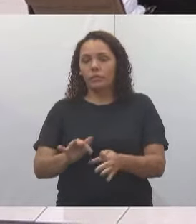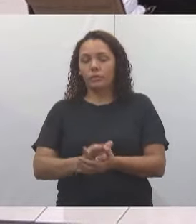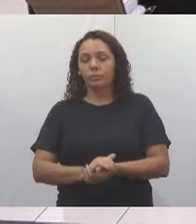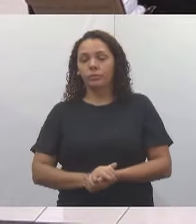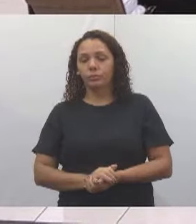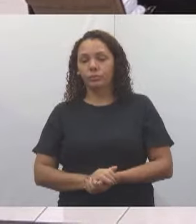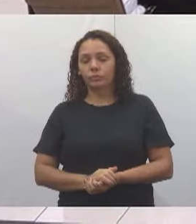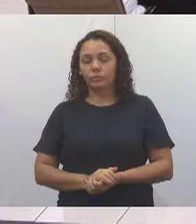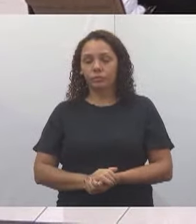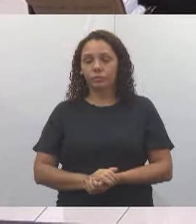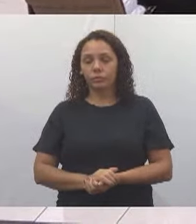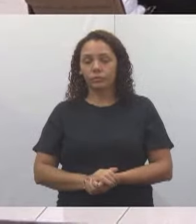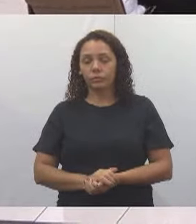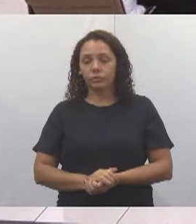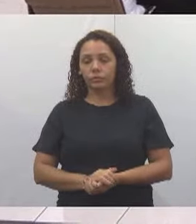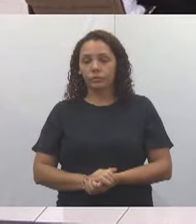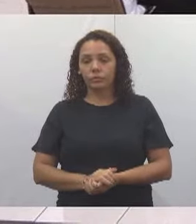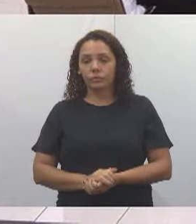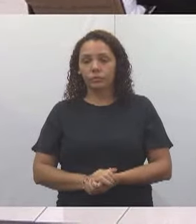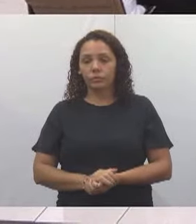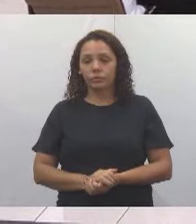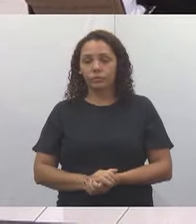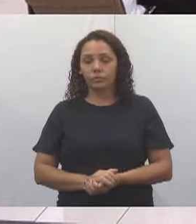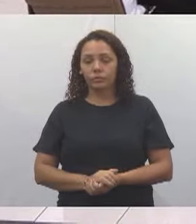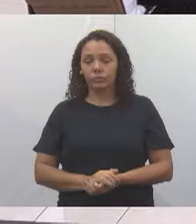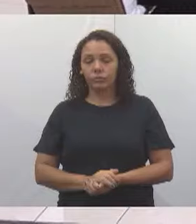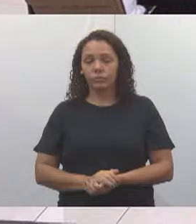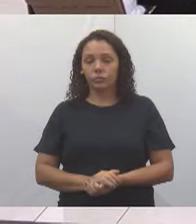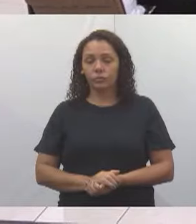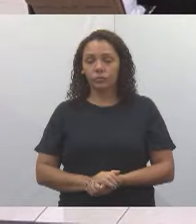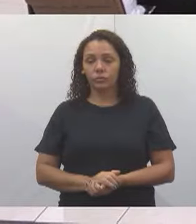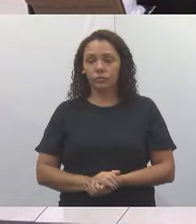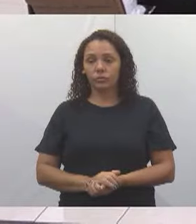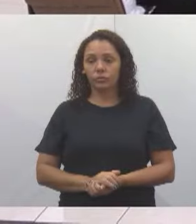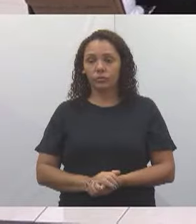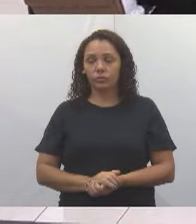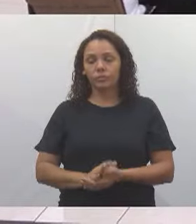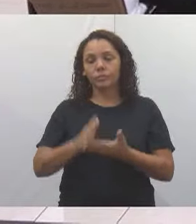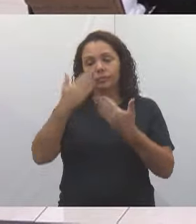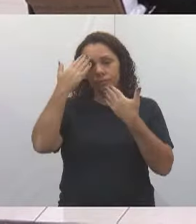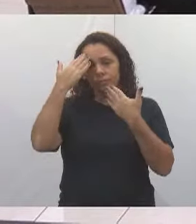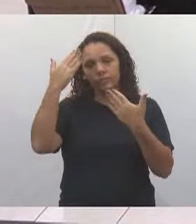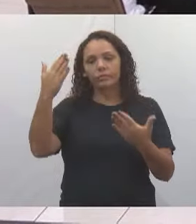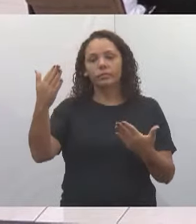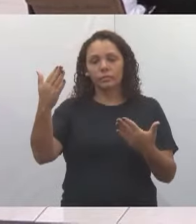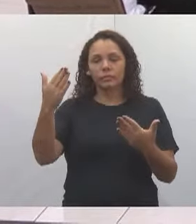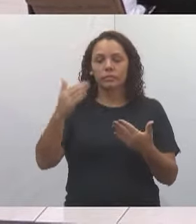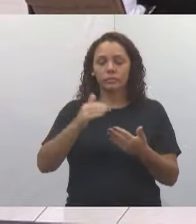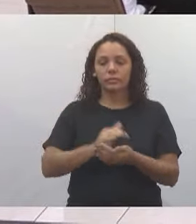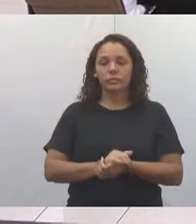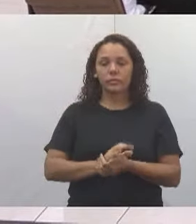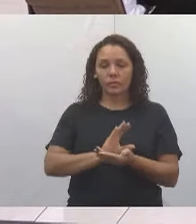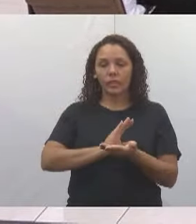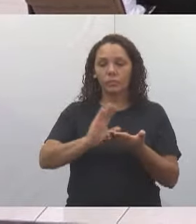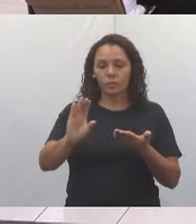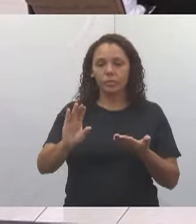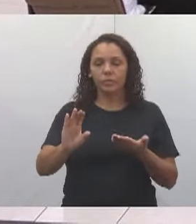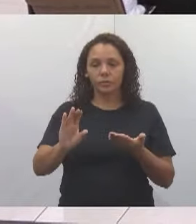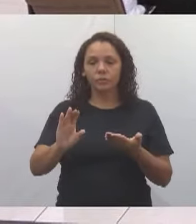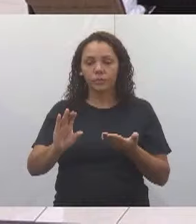parte. Vou terminar sobre agora, ambulância. Tá? Vou terminar. Espera só um pouquinho. Tá. Só agradecendo, né, a emenda positiva